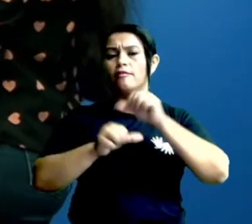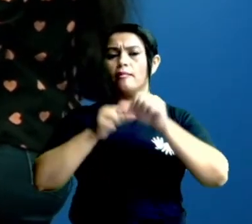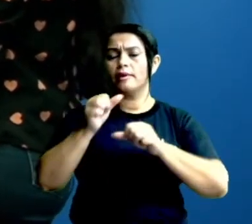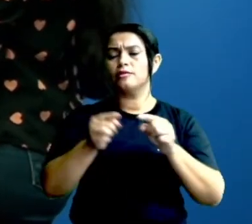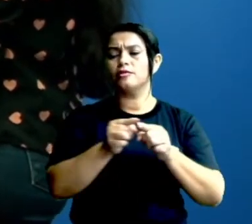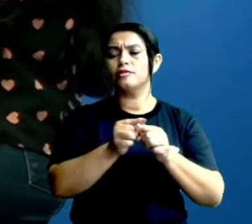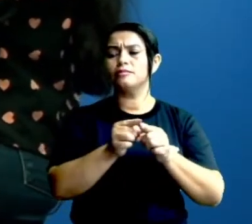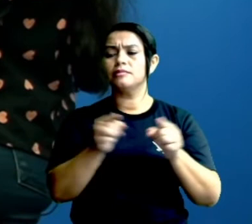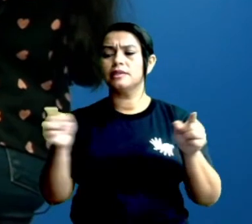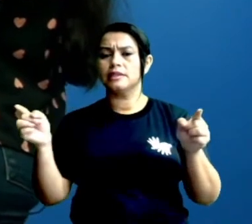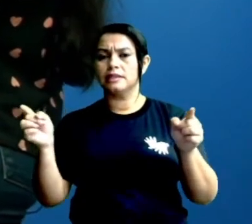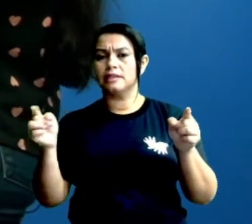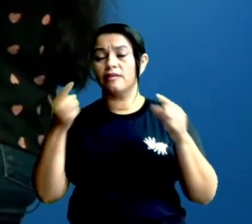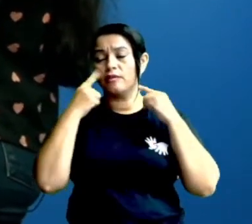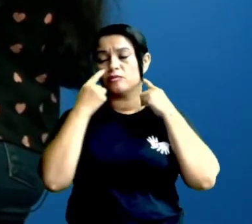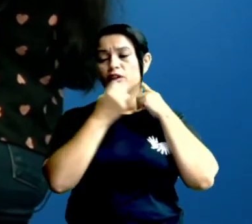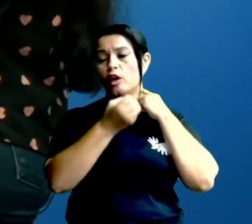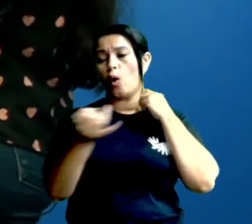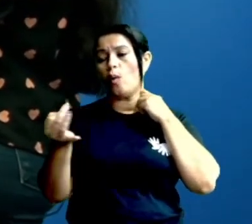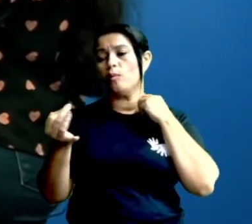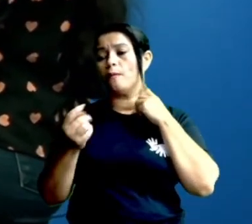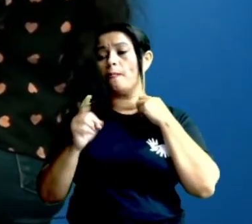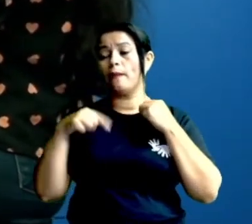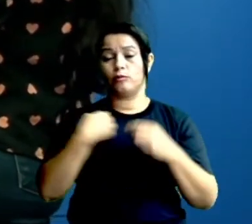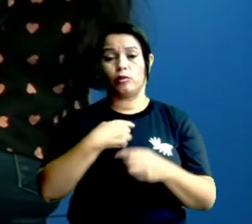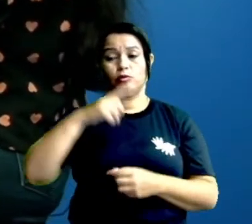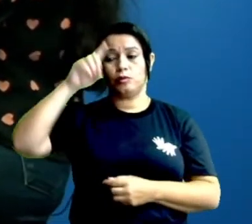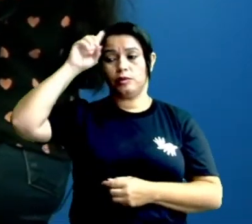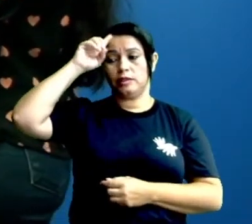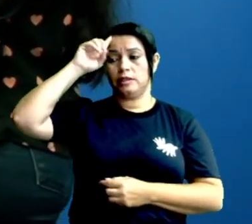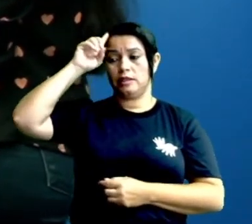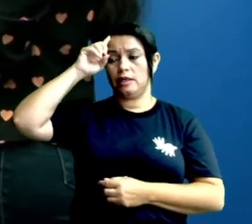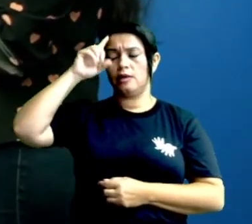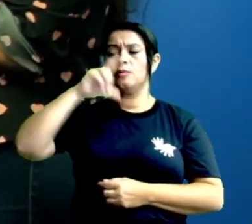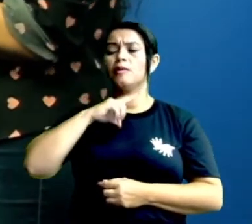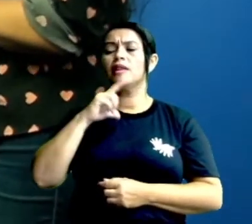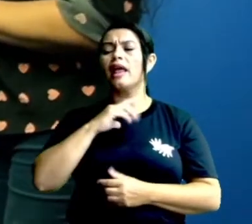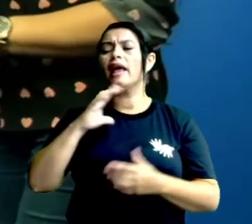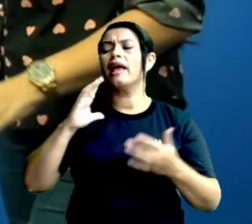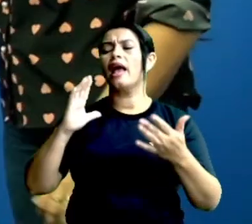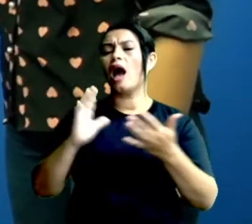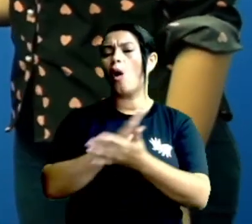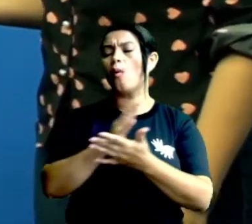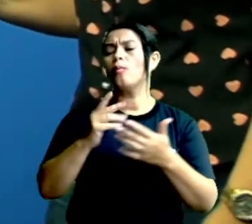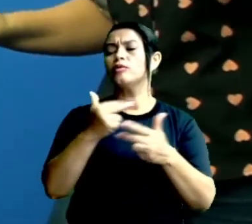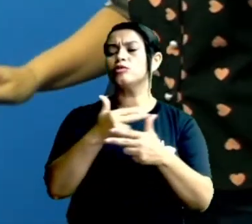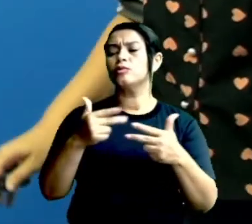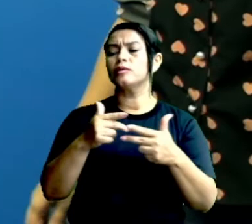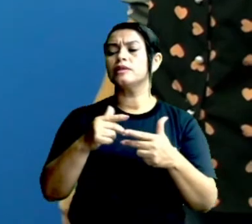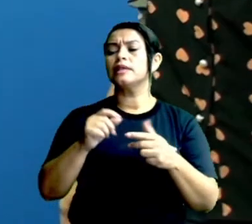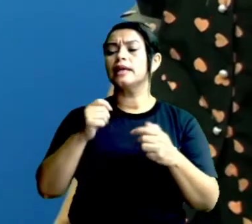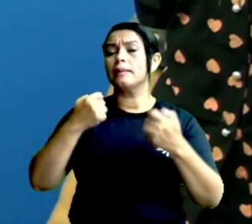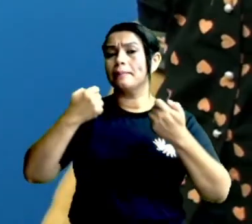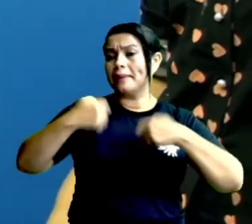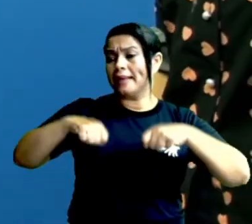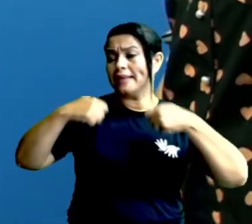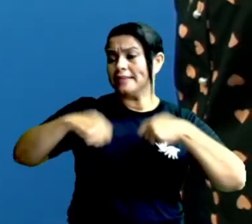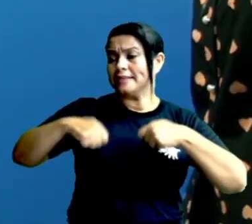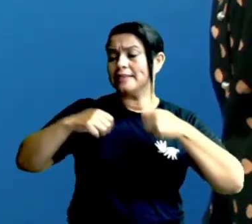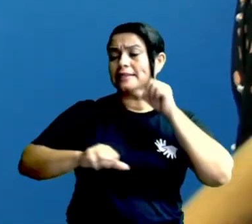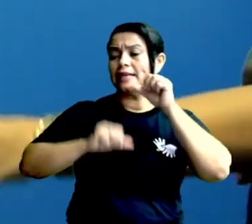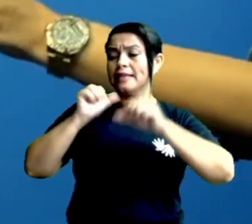Transformação de medidas de capacidade. Em nosso cotidiano, há ocasiões em que é